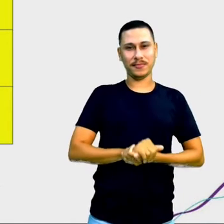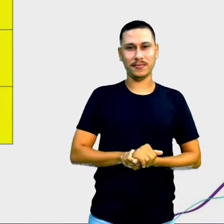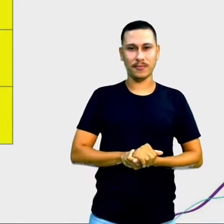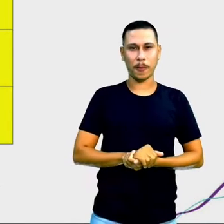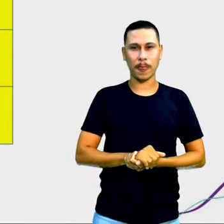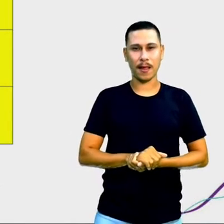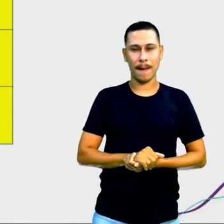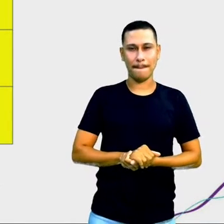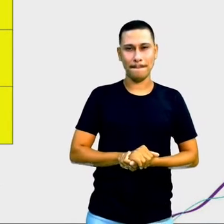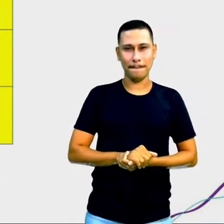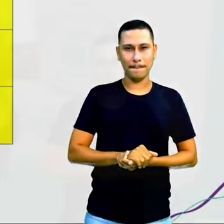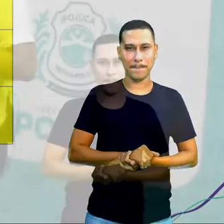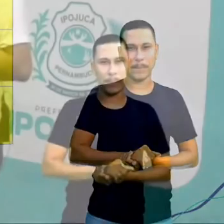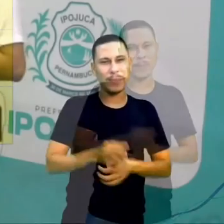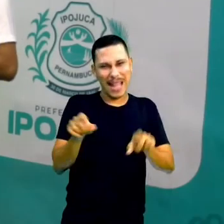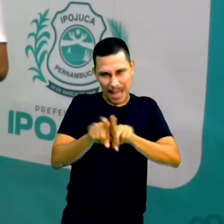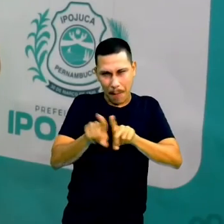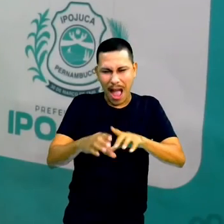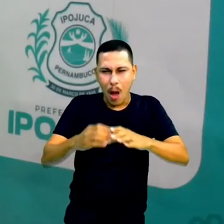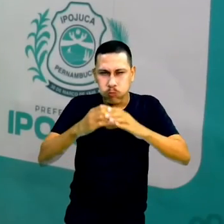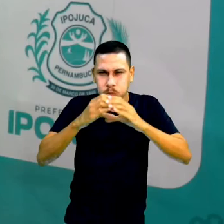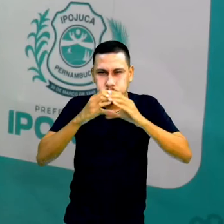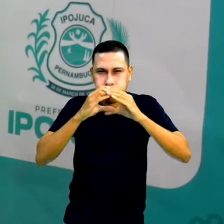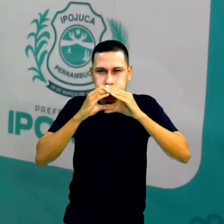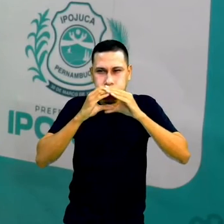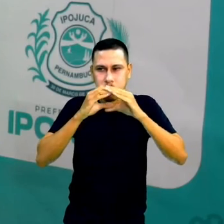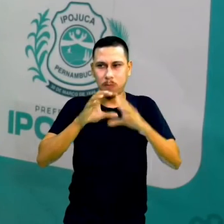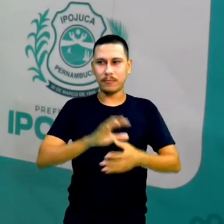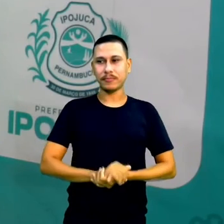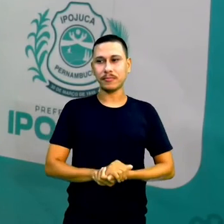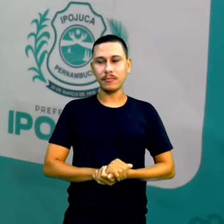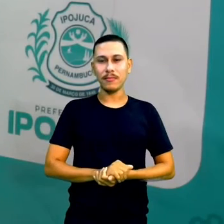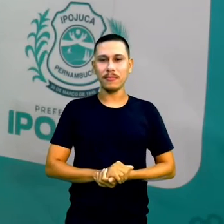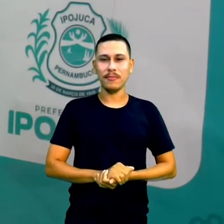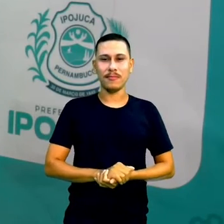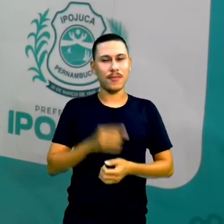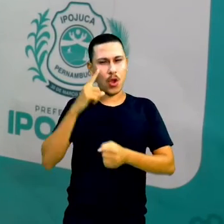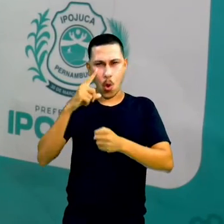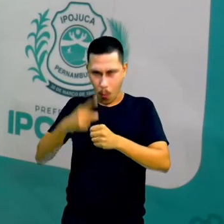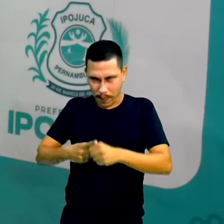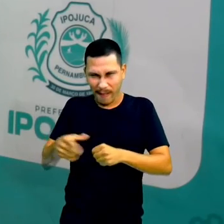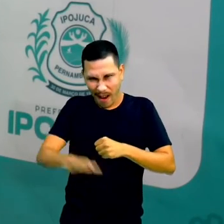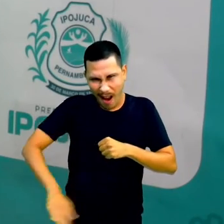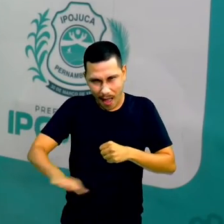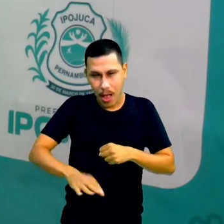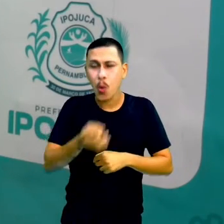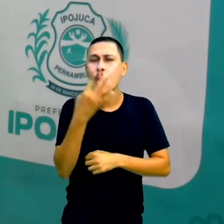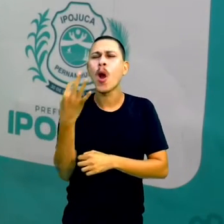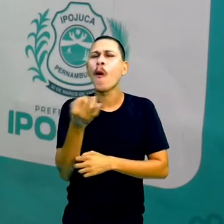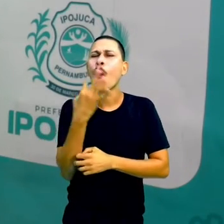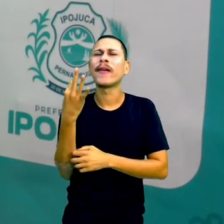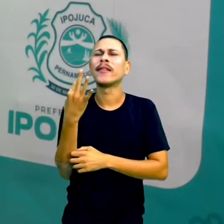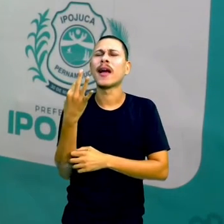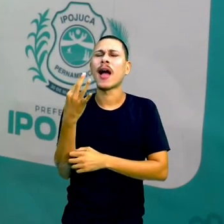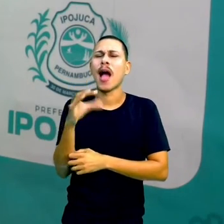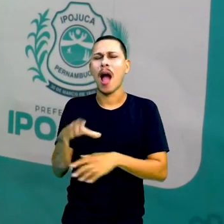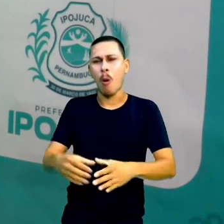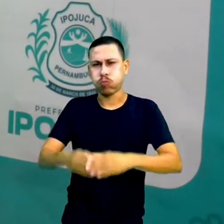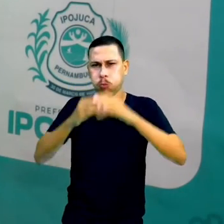chocolates. Temos aqui também o hambúrguer. Vamos descobrir quantas crianças escolheram hambúrguer.